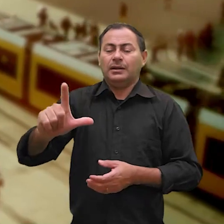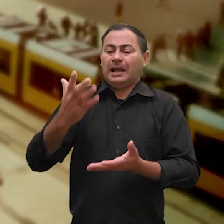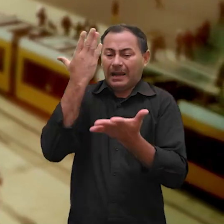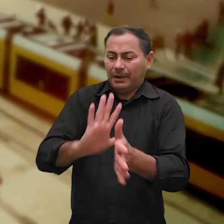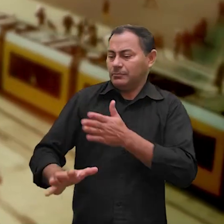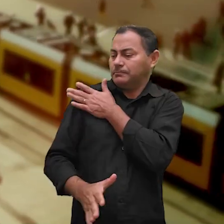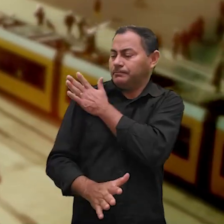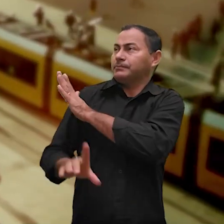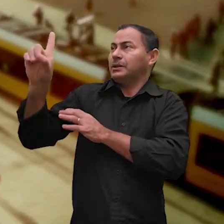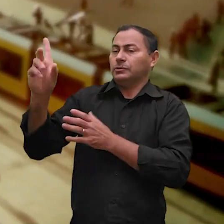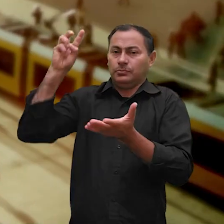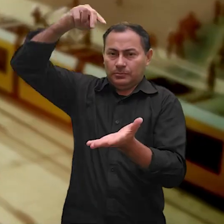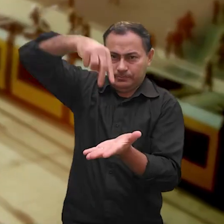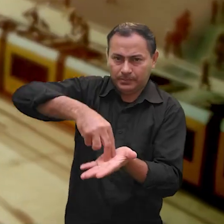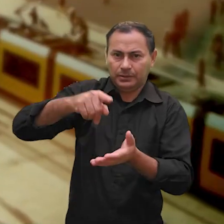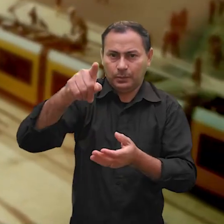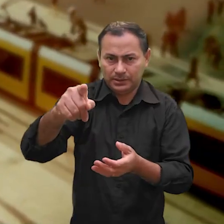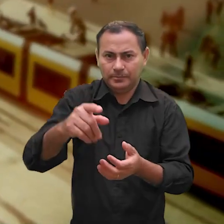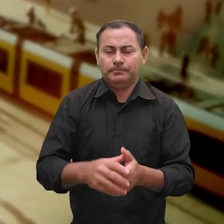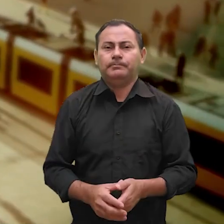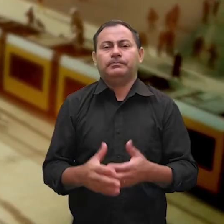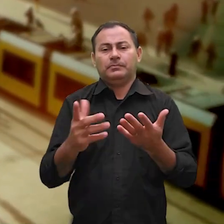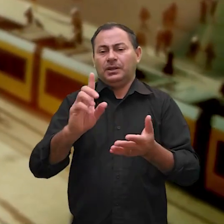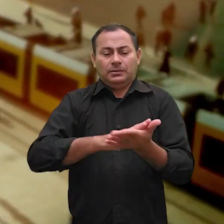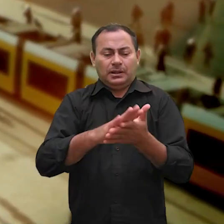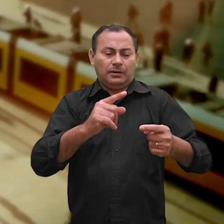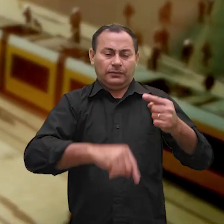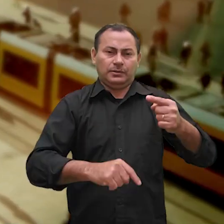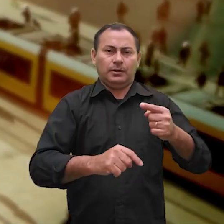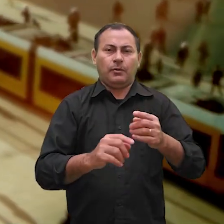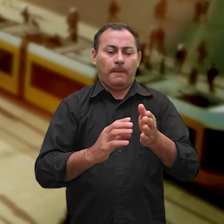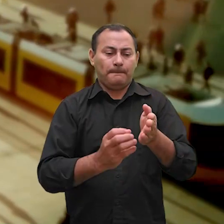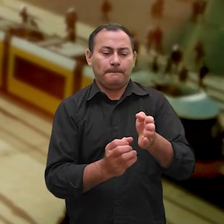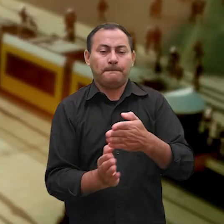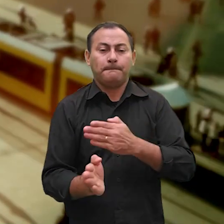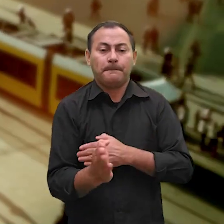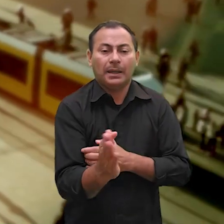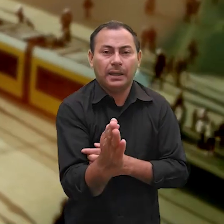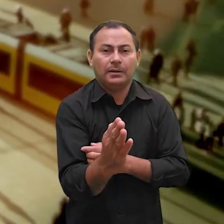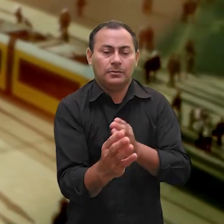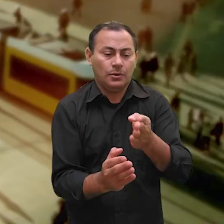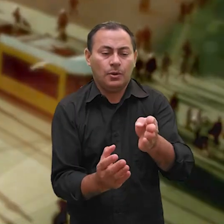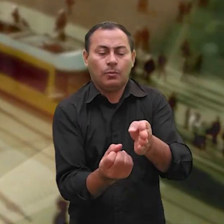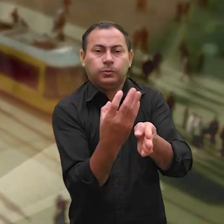seus preconceitos para que Deus possa agir através de você. Isso não tem nada a ver com baleias engolindo pessoas. Quando